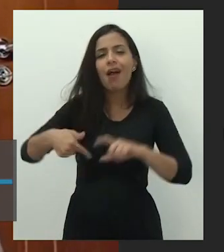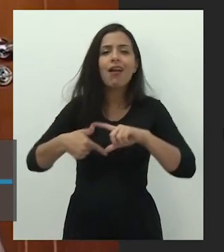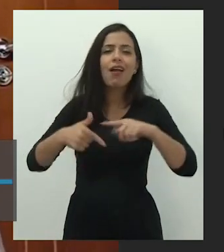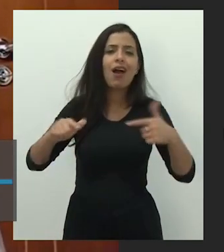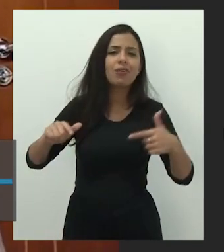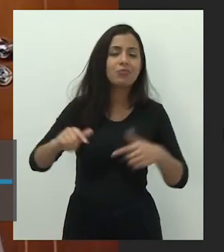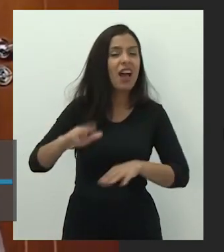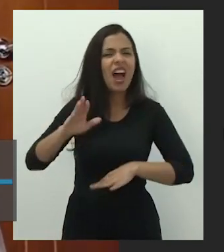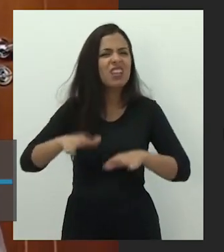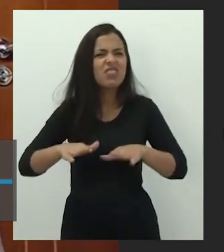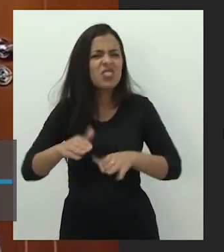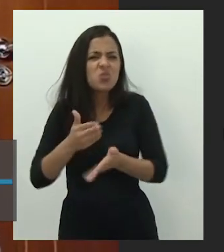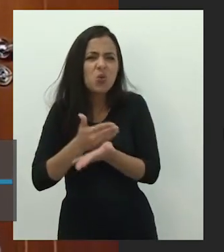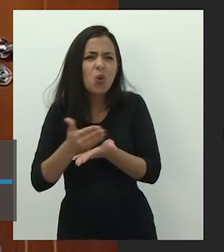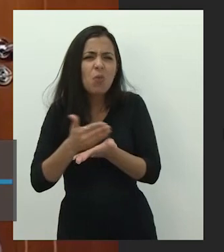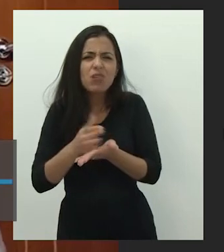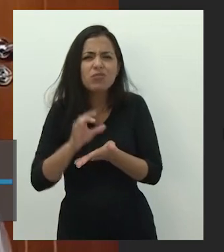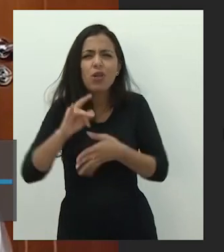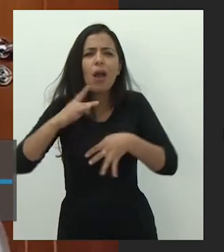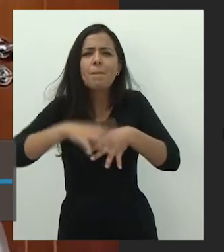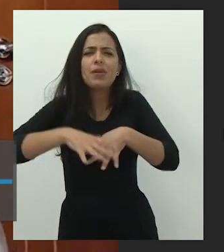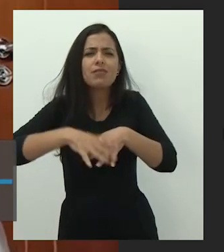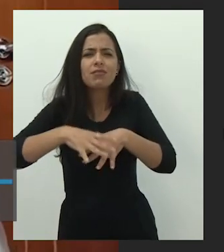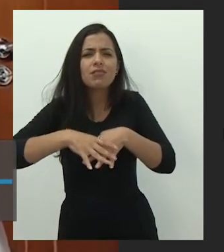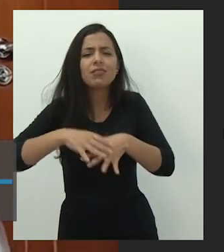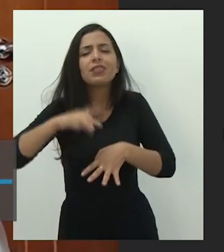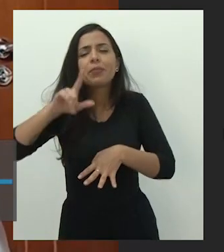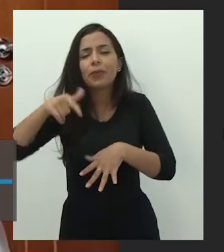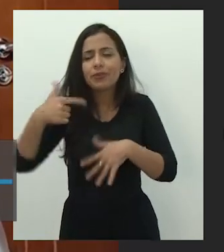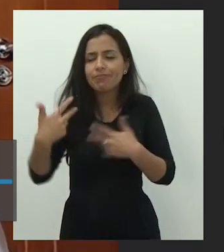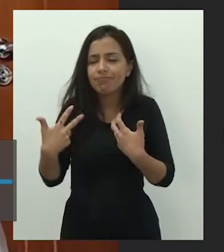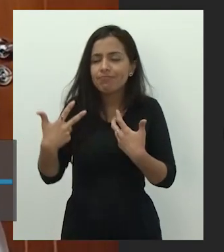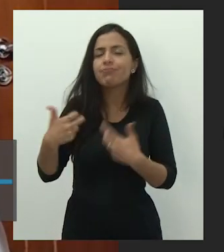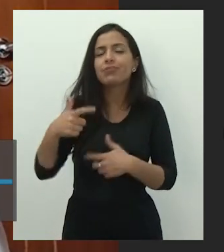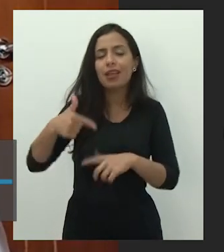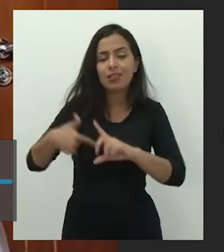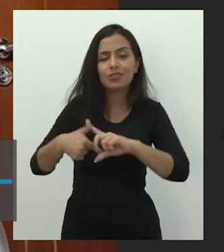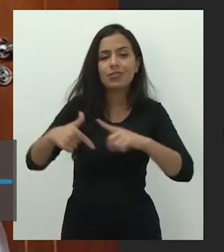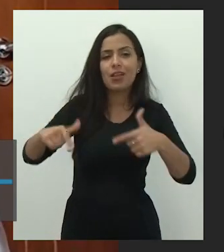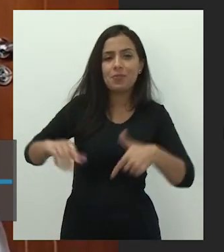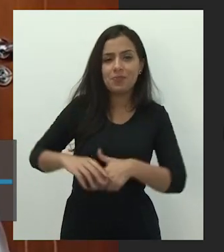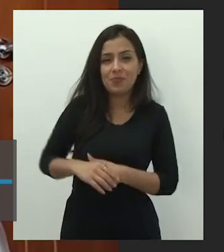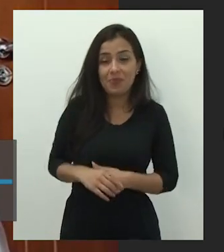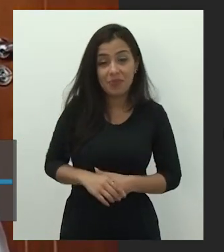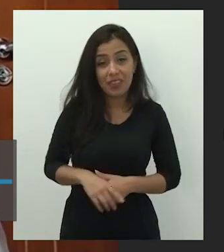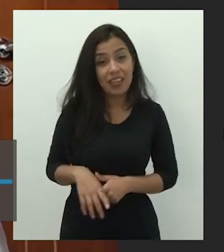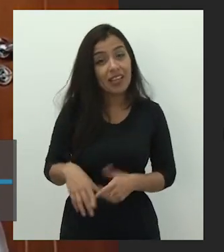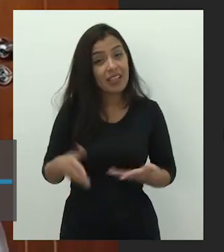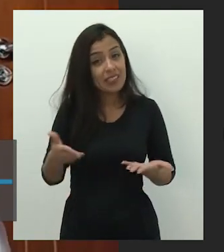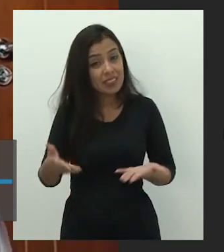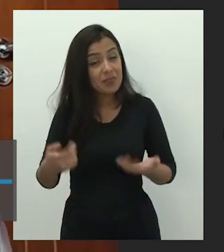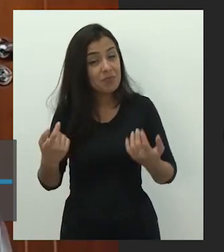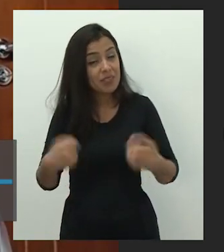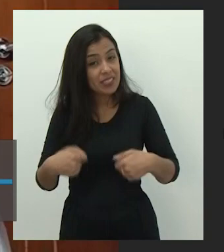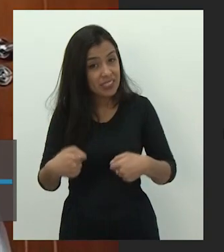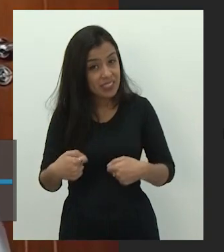vezes nem repara que é uma álgebra. E é isso que a gente tem que fazer com que os nossos alunos percebam, né?